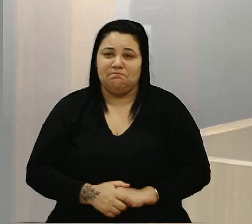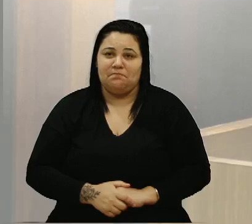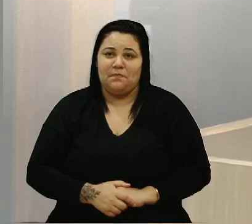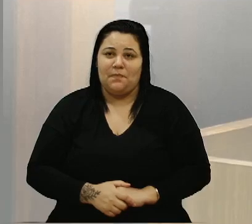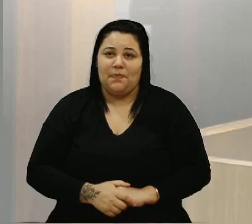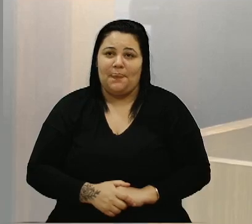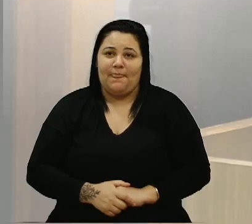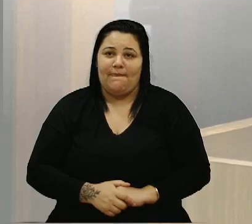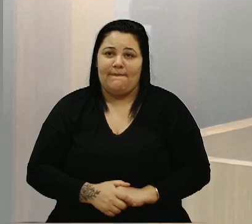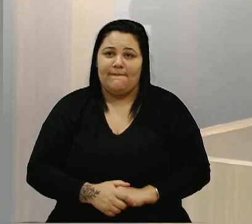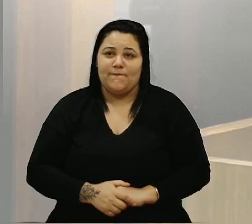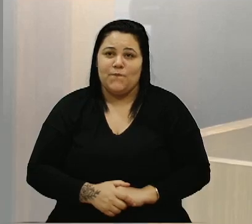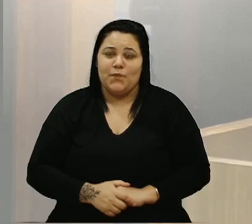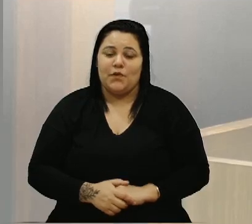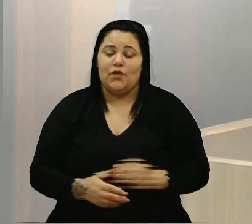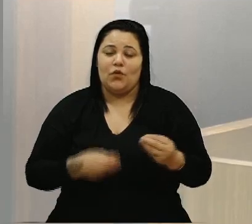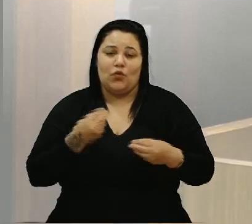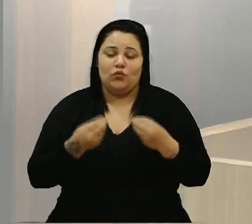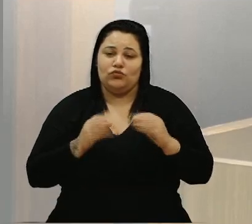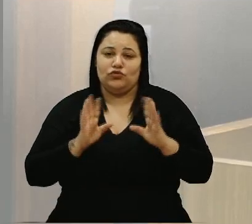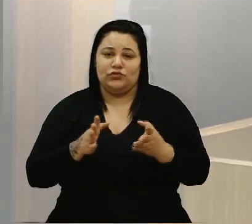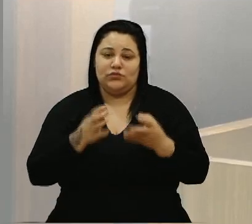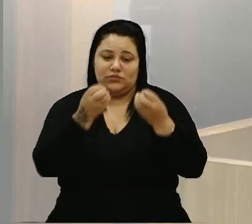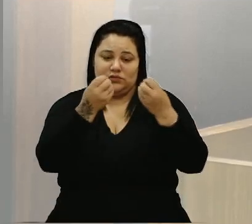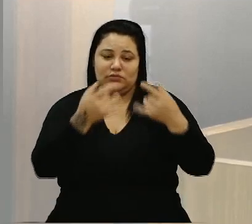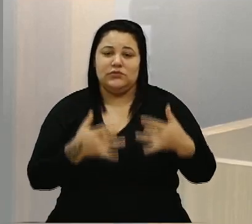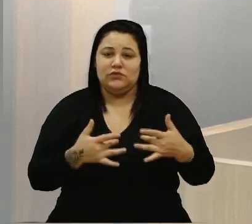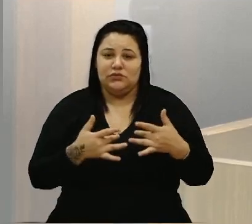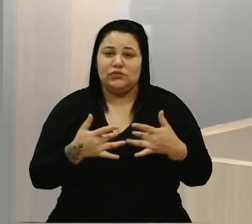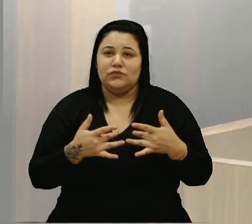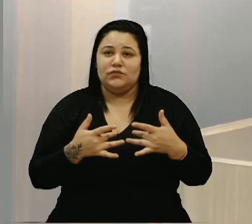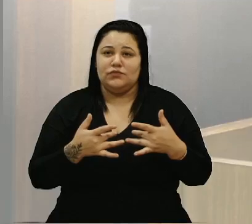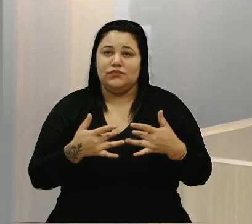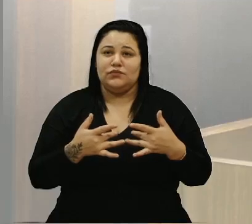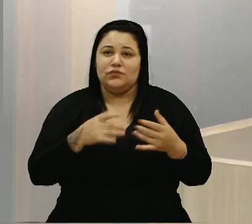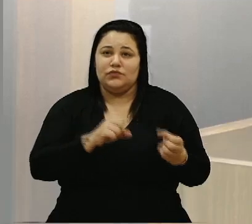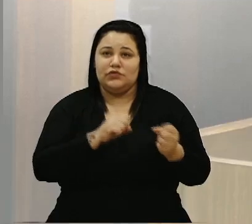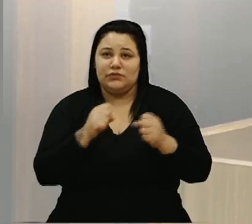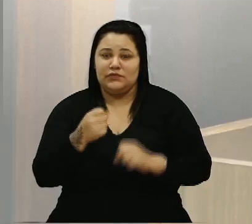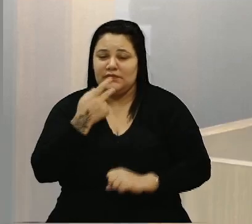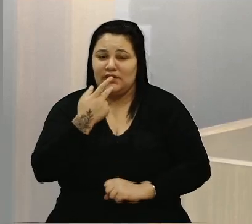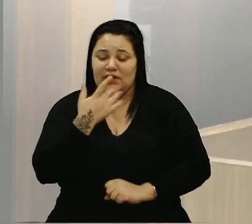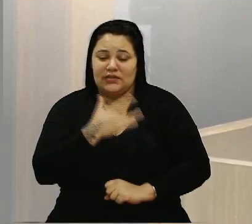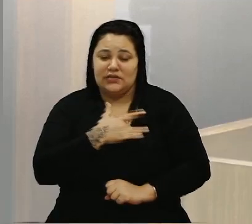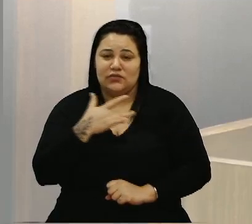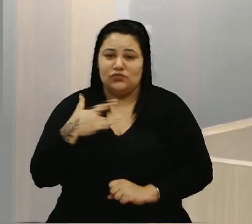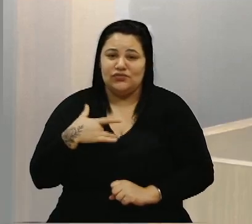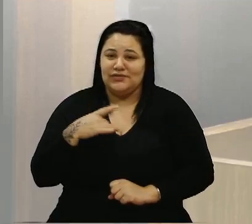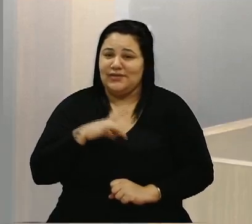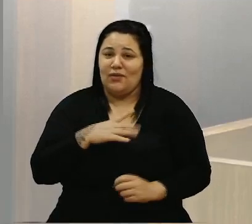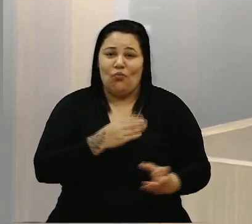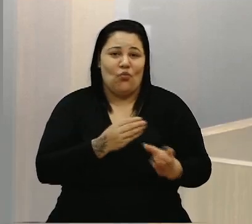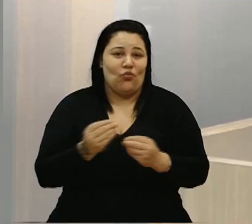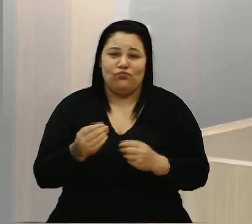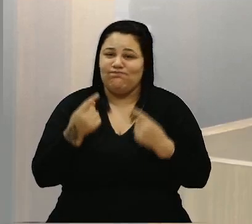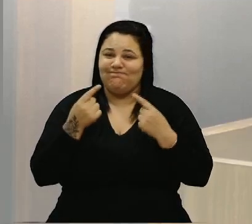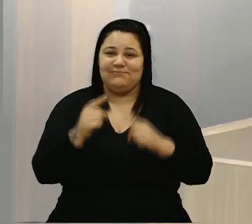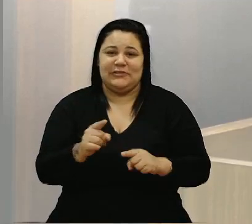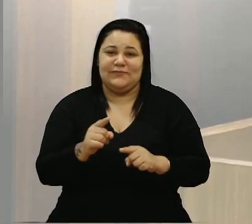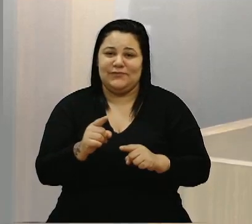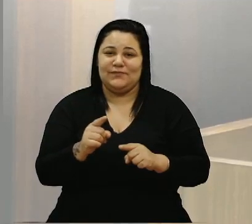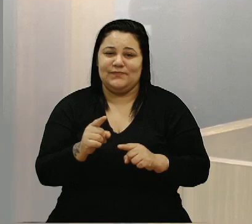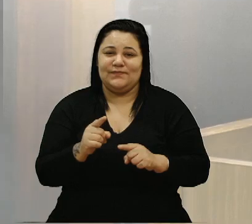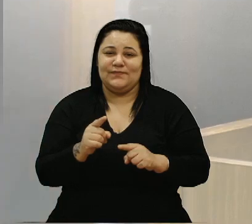Como de costume, se é assim que a gente pode dizer, a saúde impõe diversos desafios. É